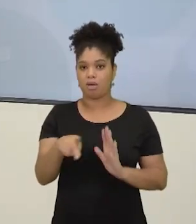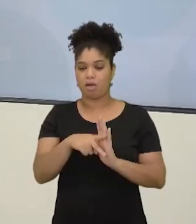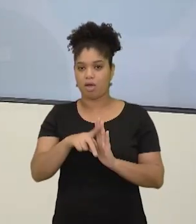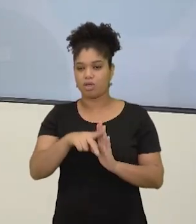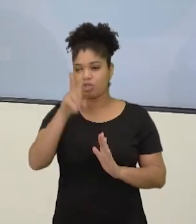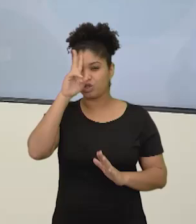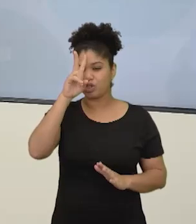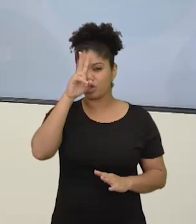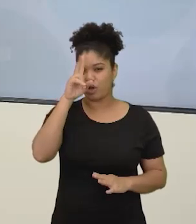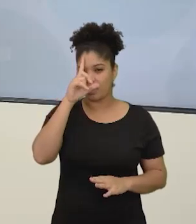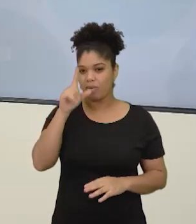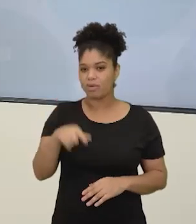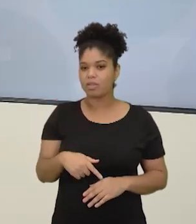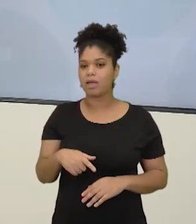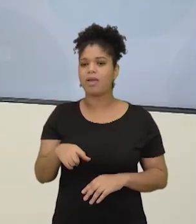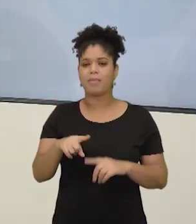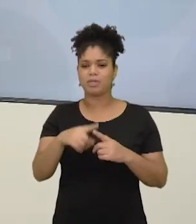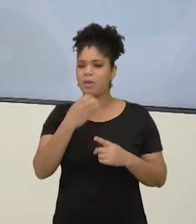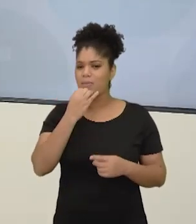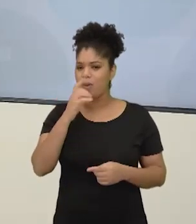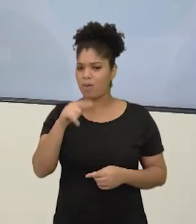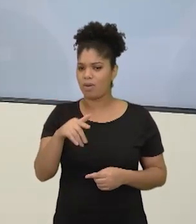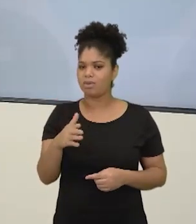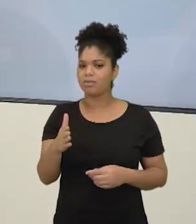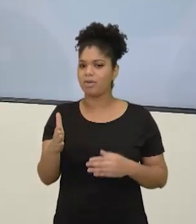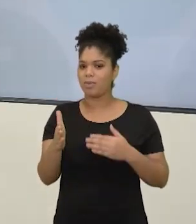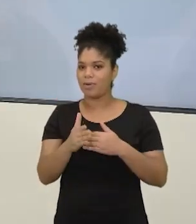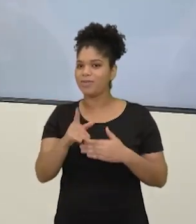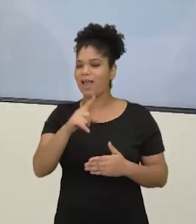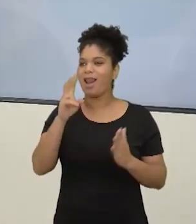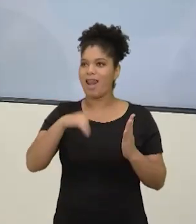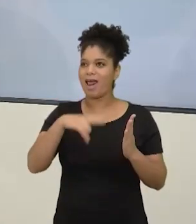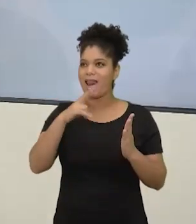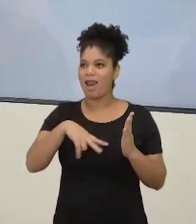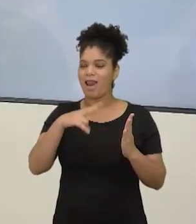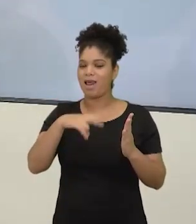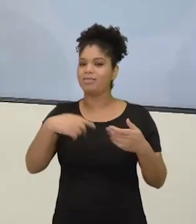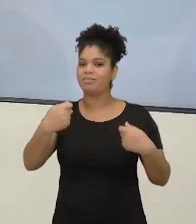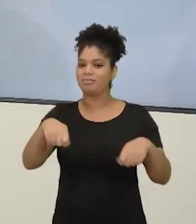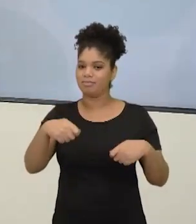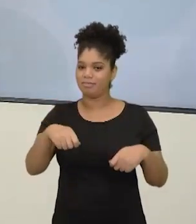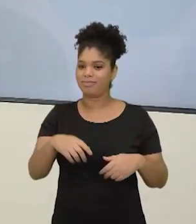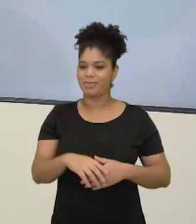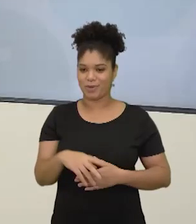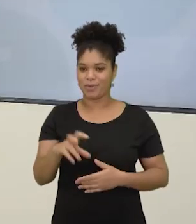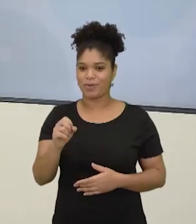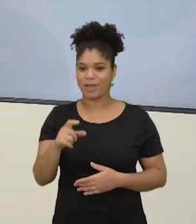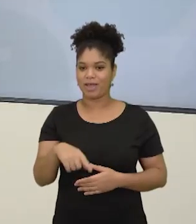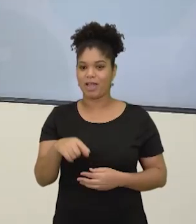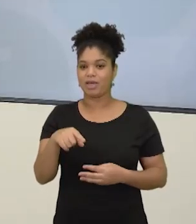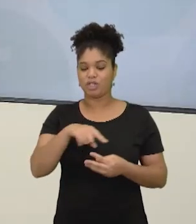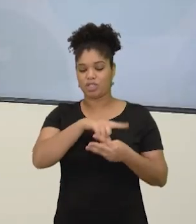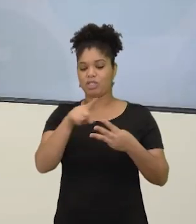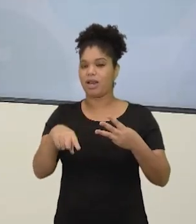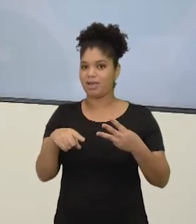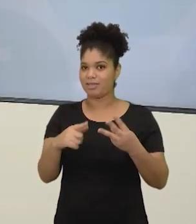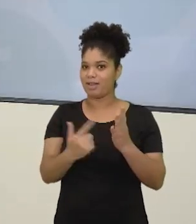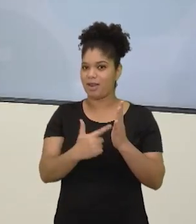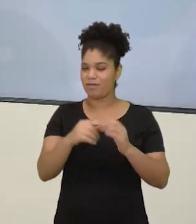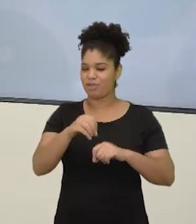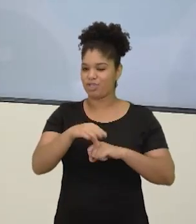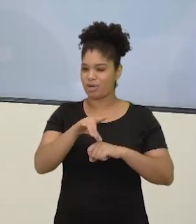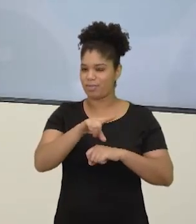pouco, mas deveriam ler muito, muito, muito. Vou continuar, muito mais, tá certo? 2 livros espetaculares. E